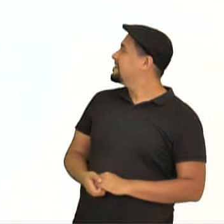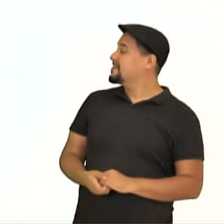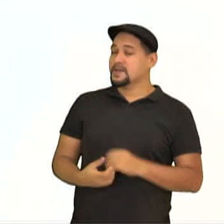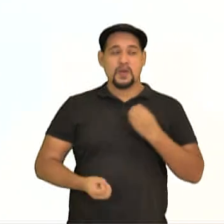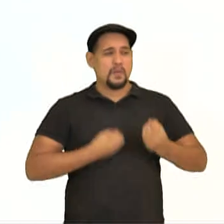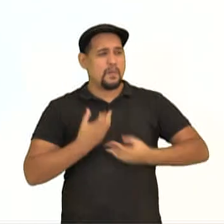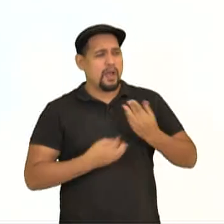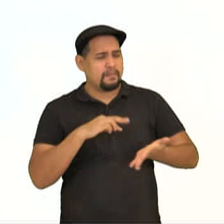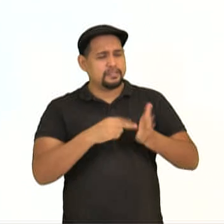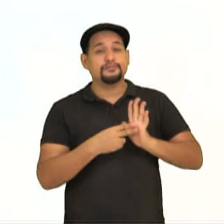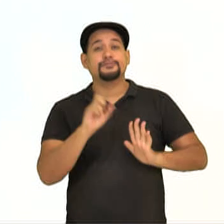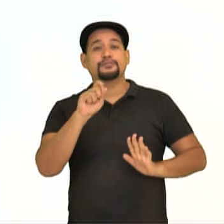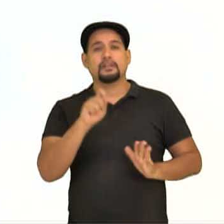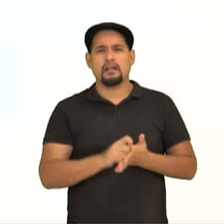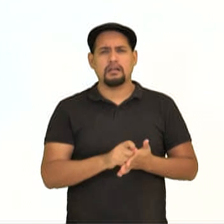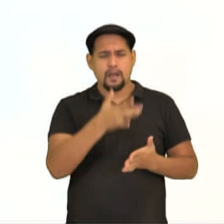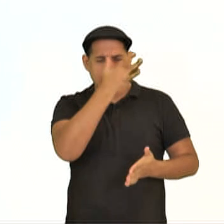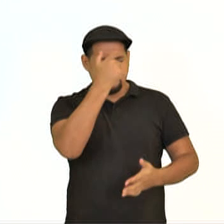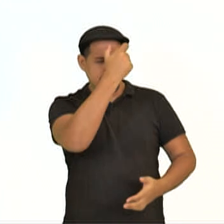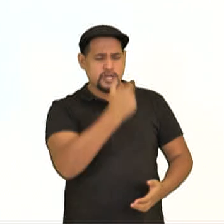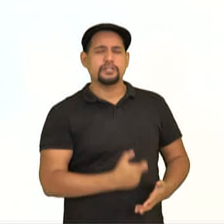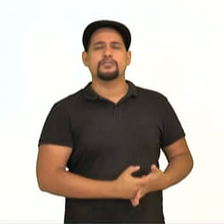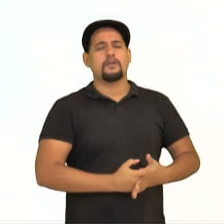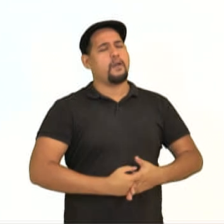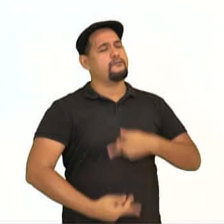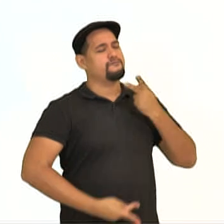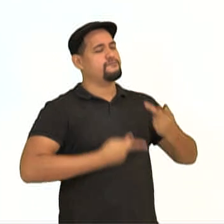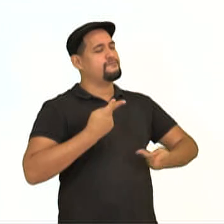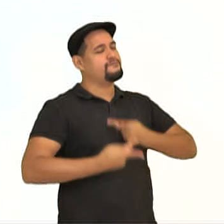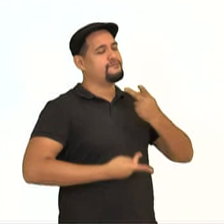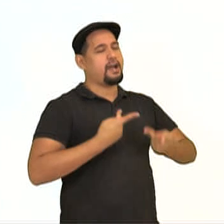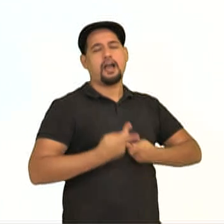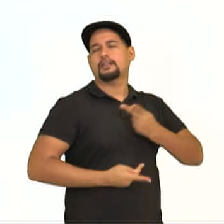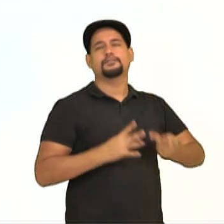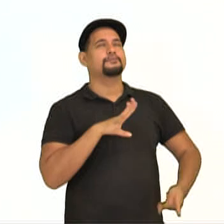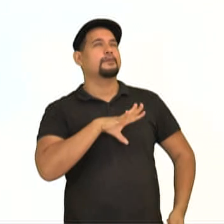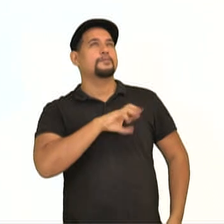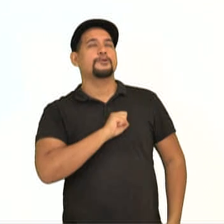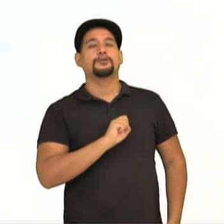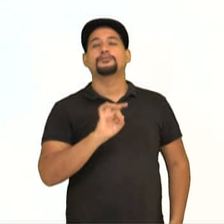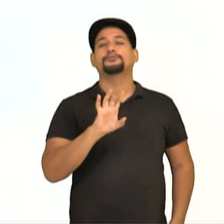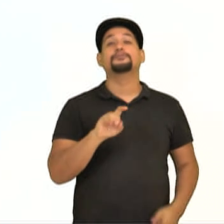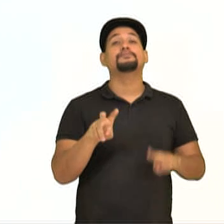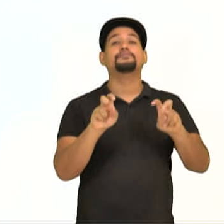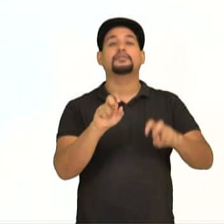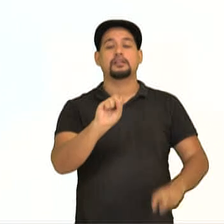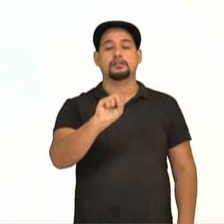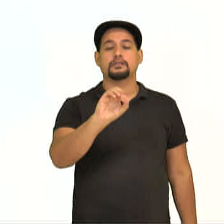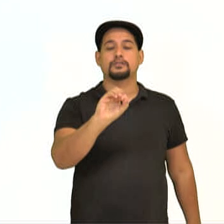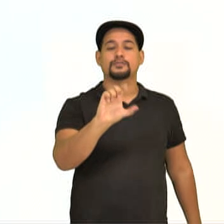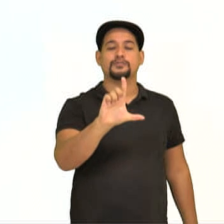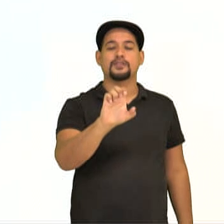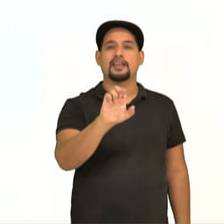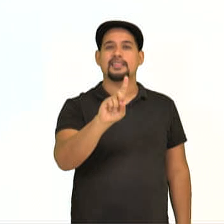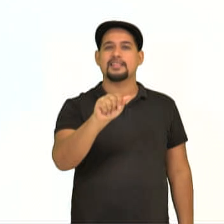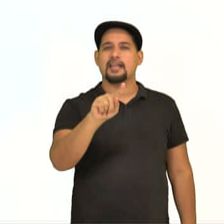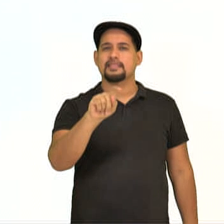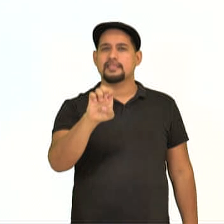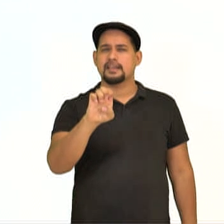lírico declara seu amor por Soledade. Soledade. Mude essa